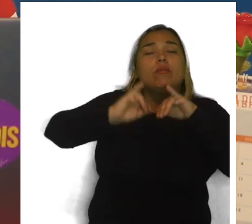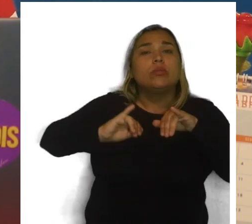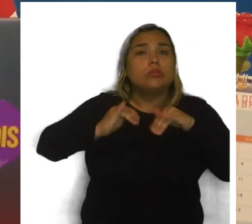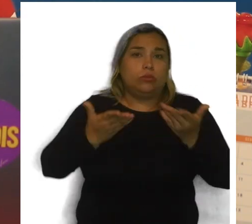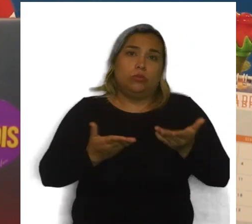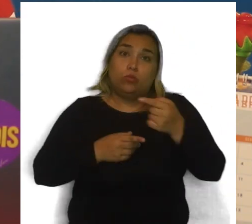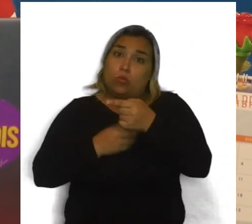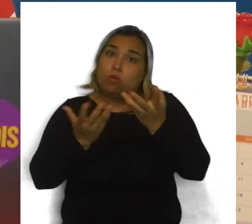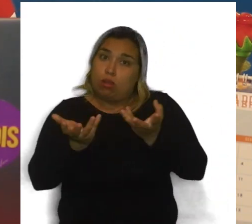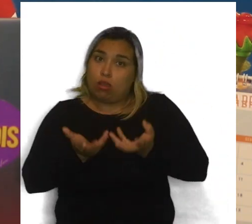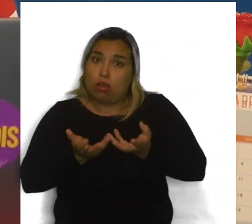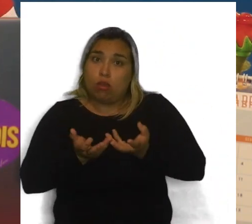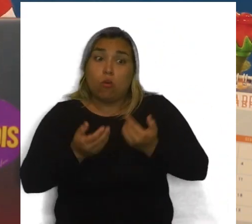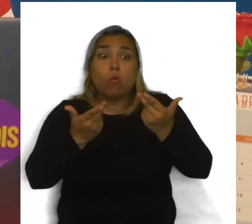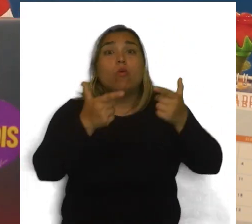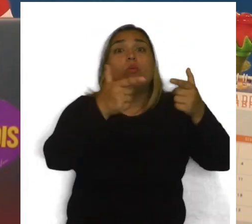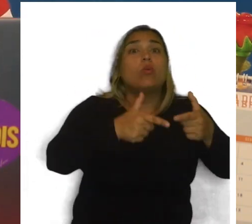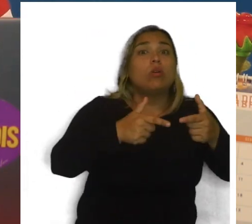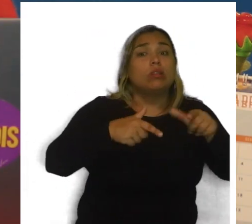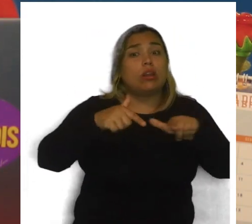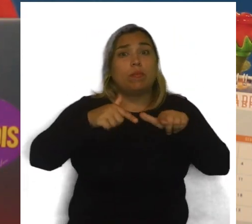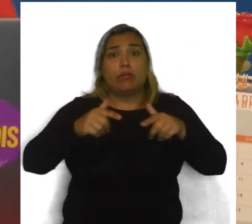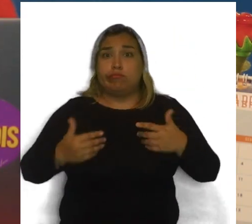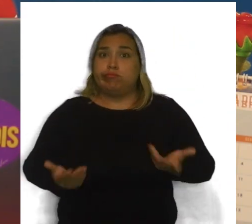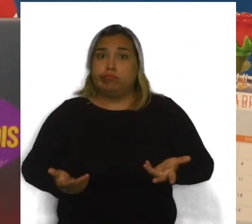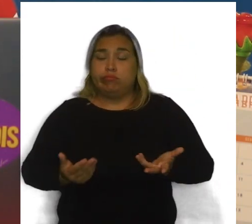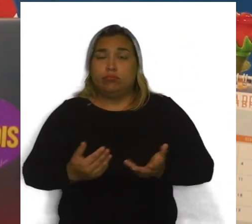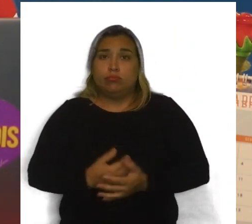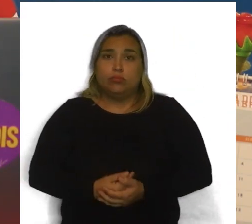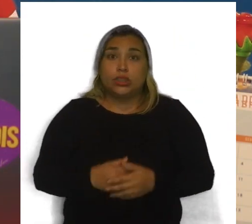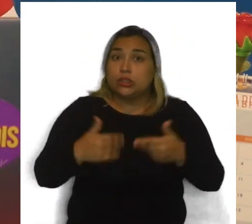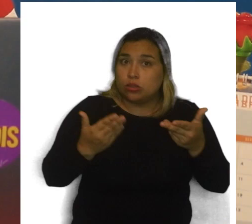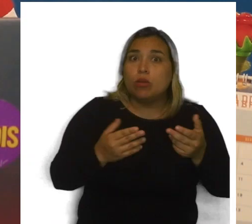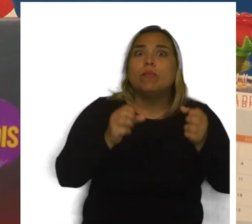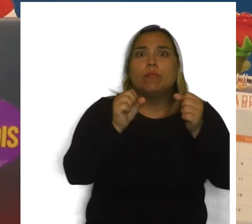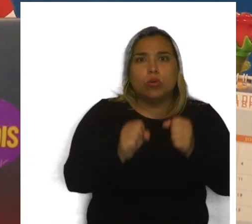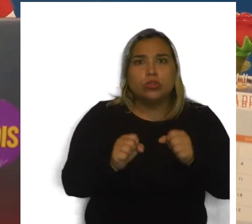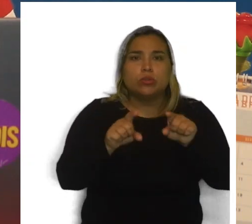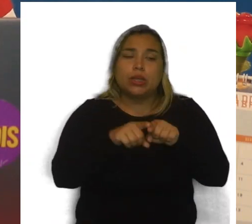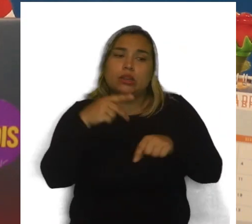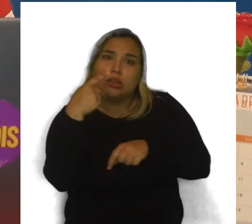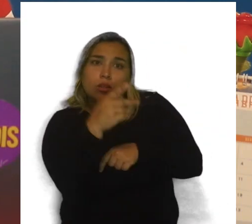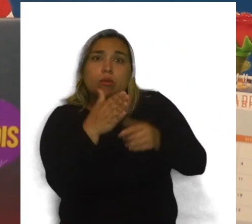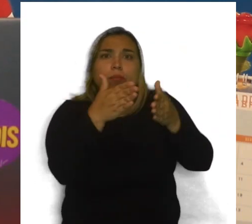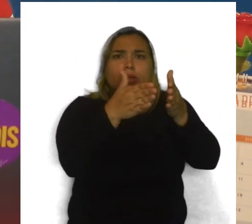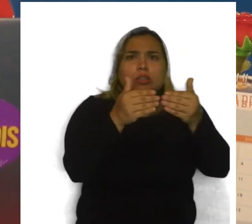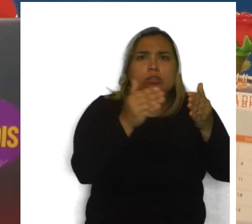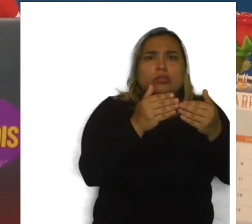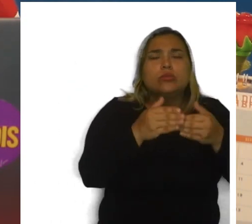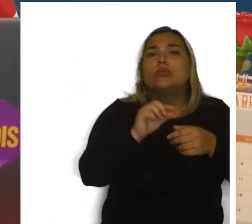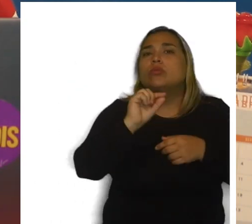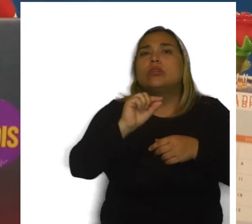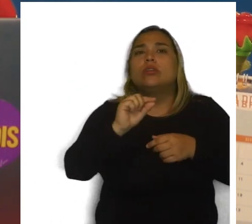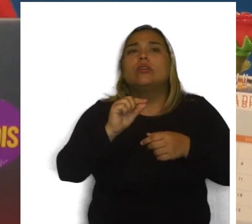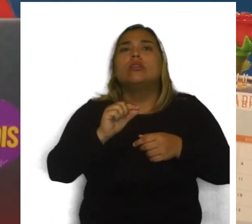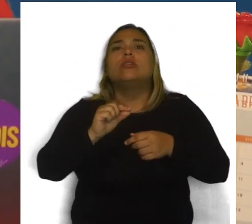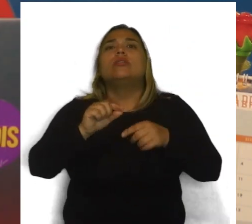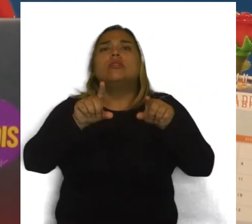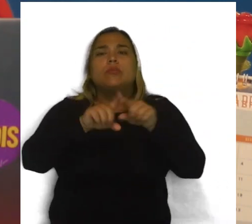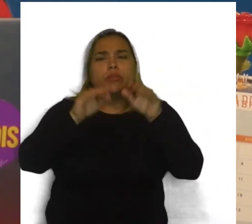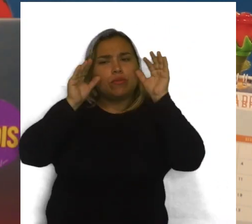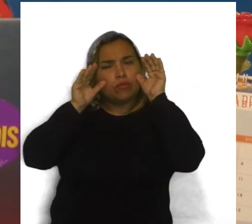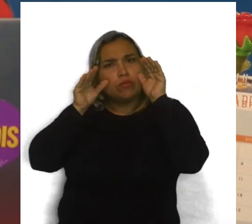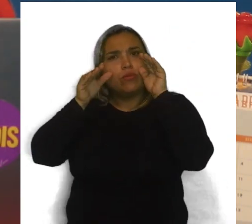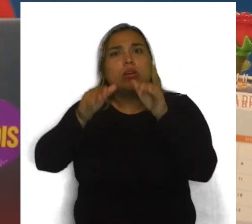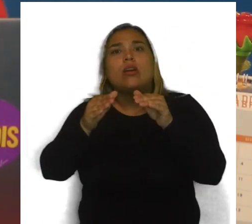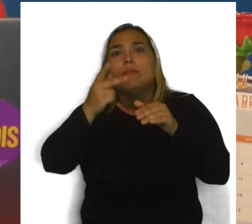e qual departamento essa pessoa trabalha. Assim, já podes incluir no pedido que a solicitação seja direcionada